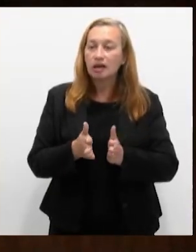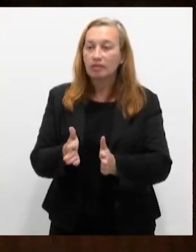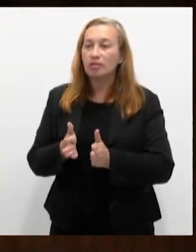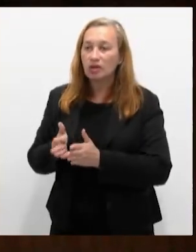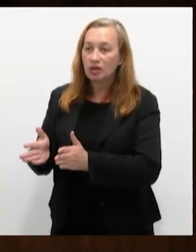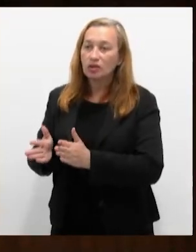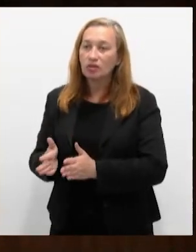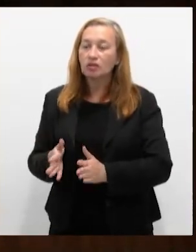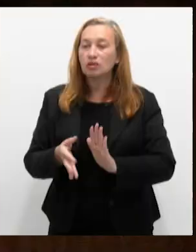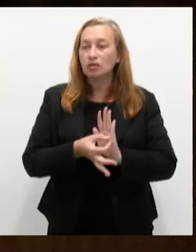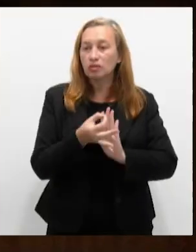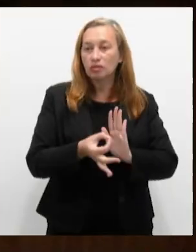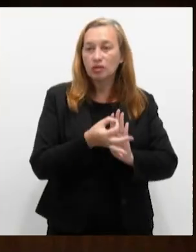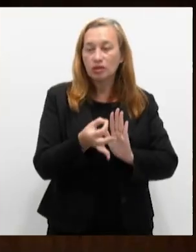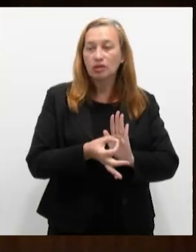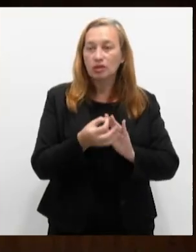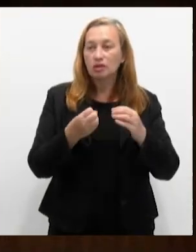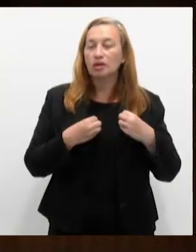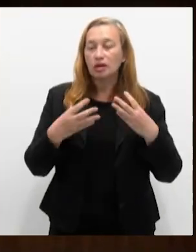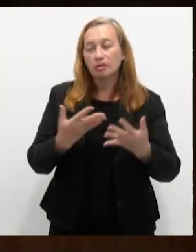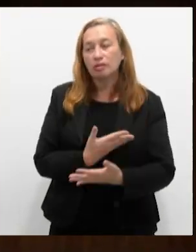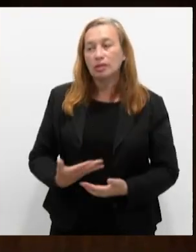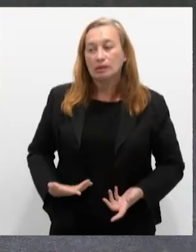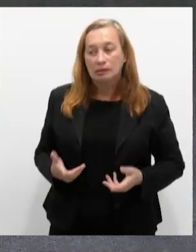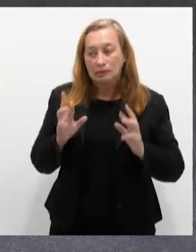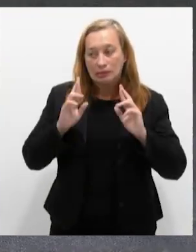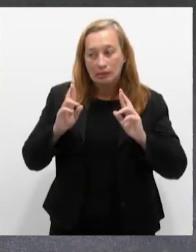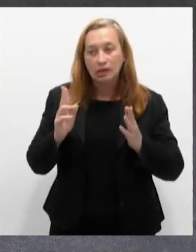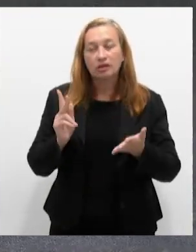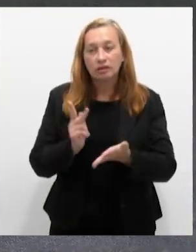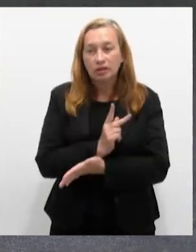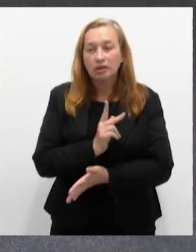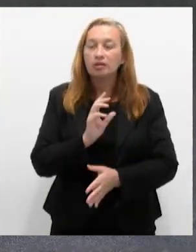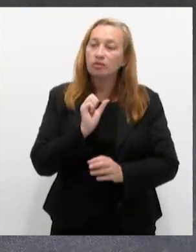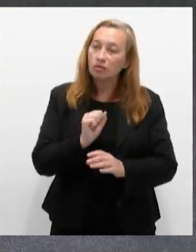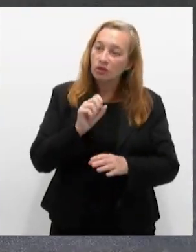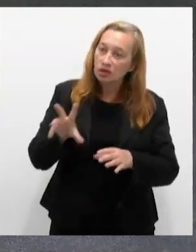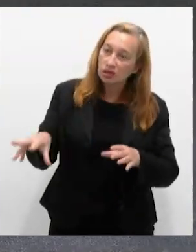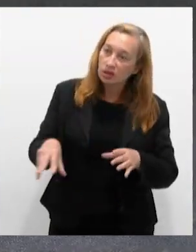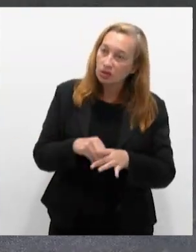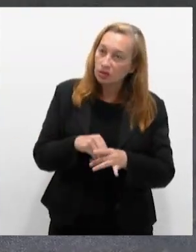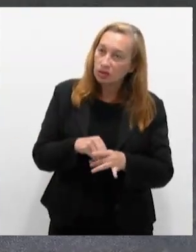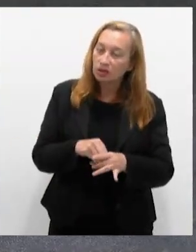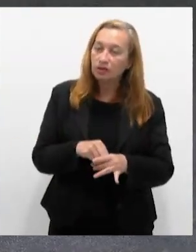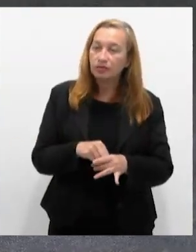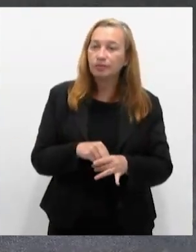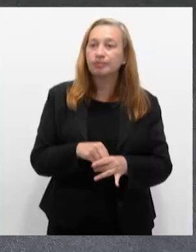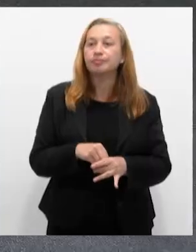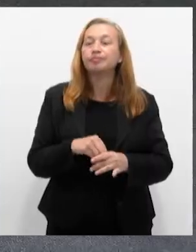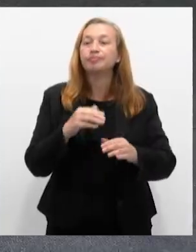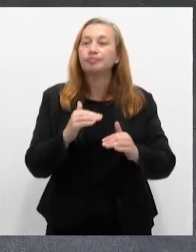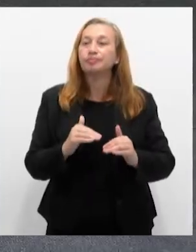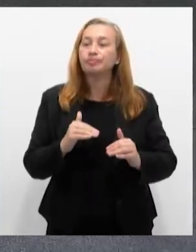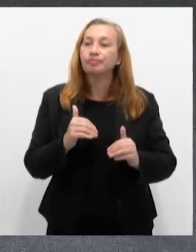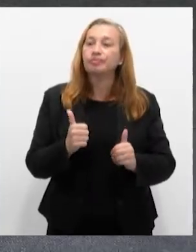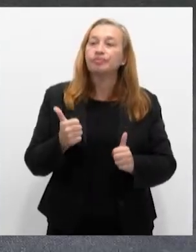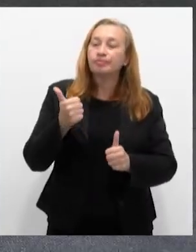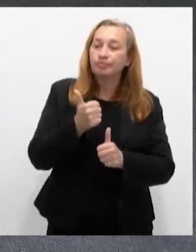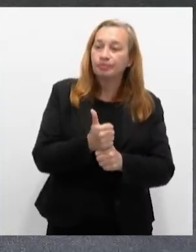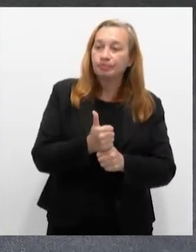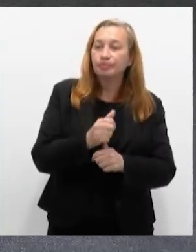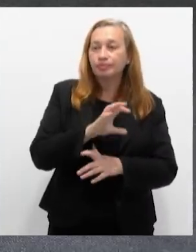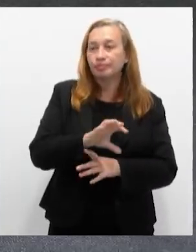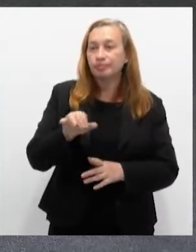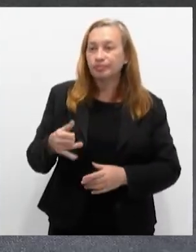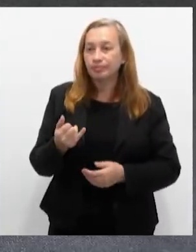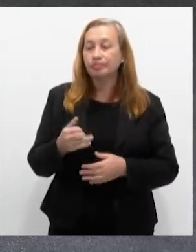audiência, espero que dessa vez aconteça, possam ser incorporadas como subemendas da